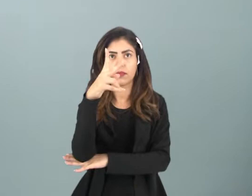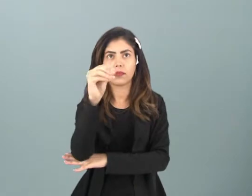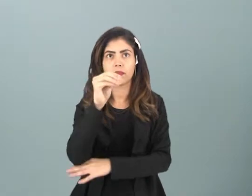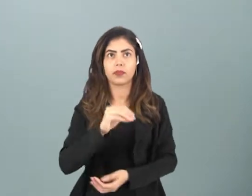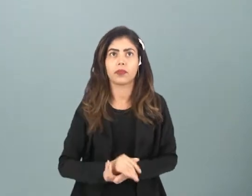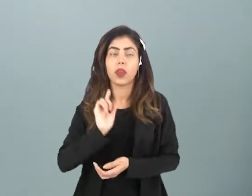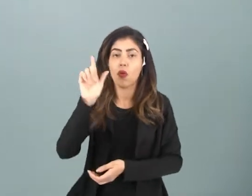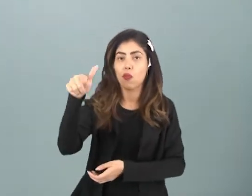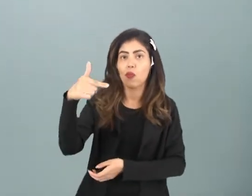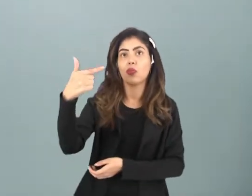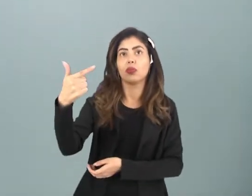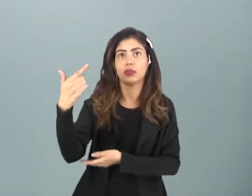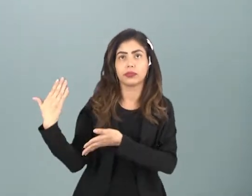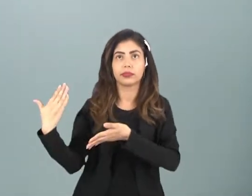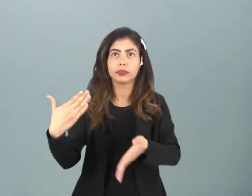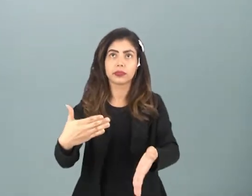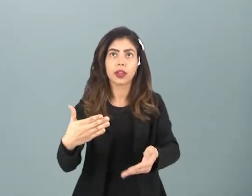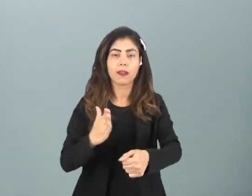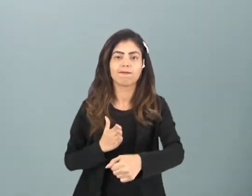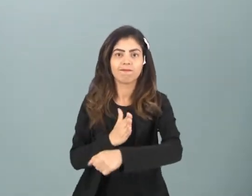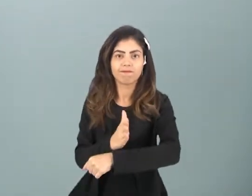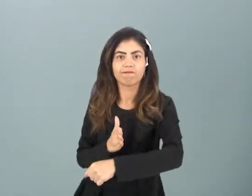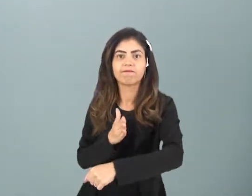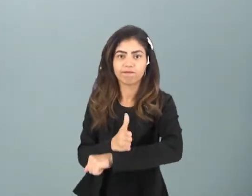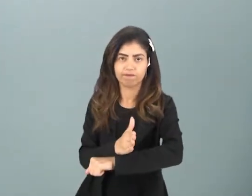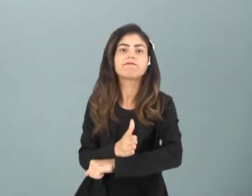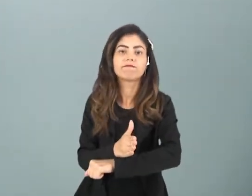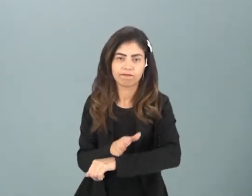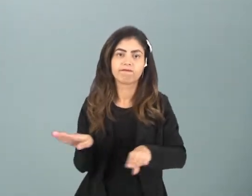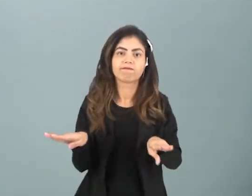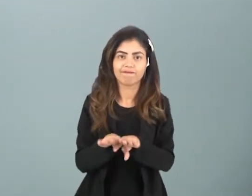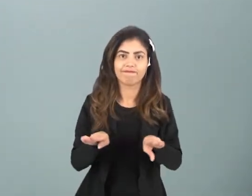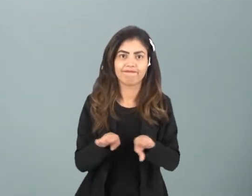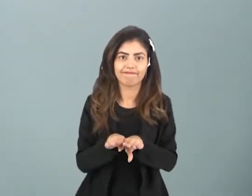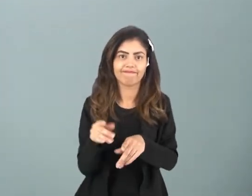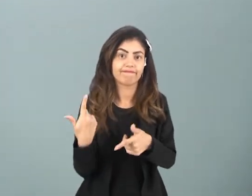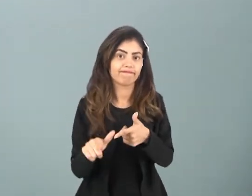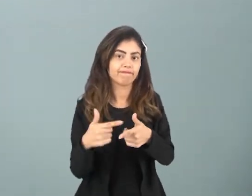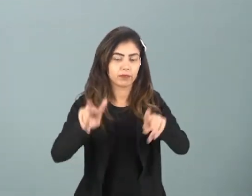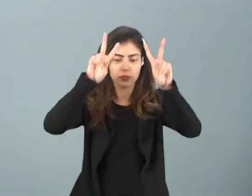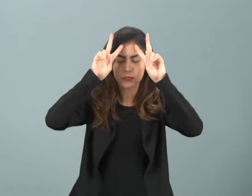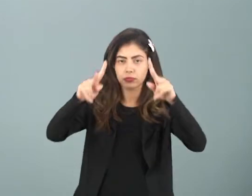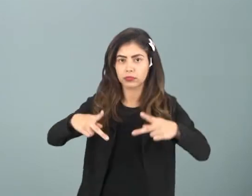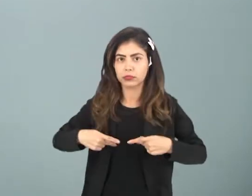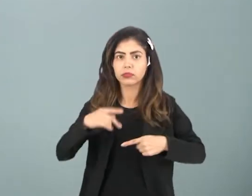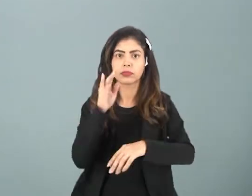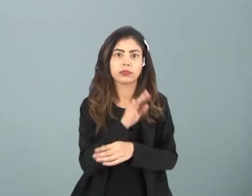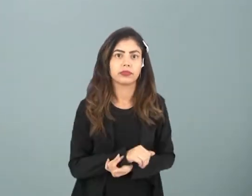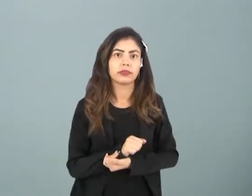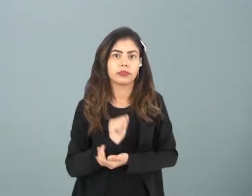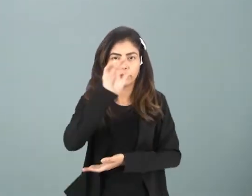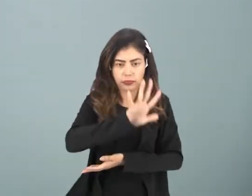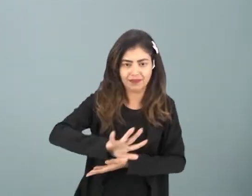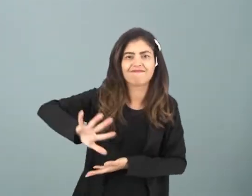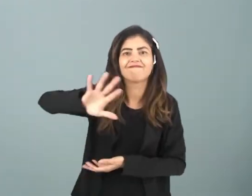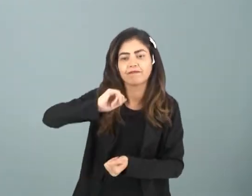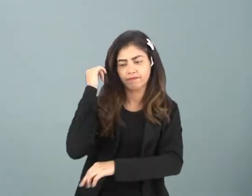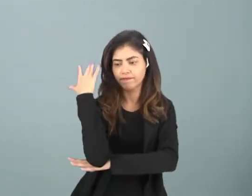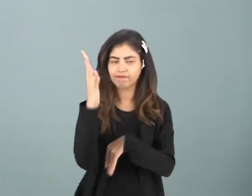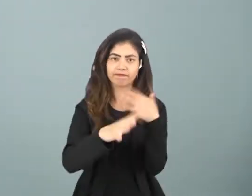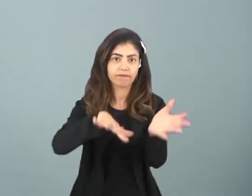fator que determina uma interferência humana que vai fazer com que esse bioma seja atingido e